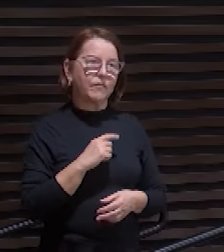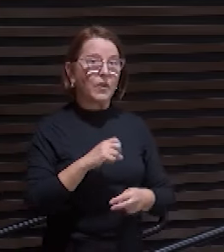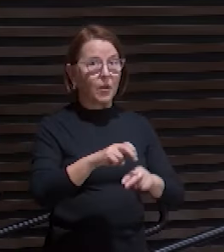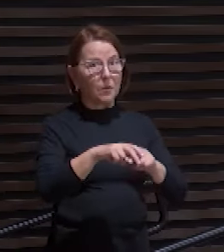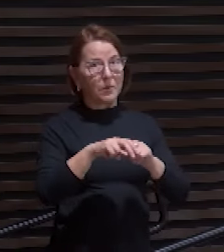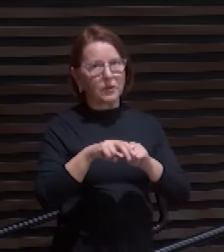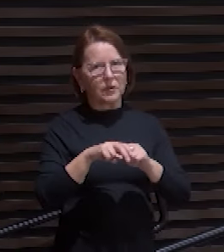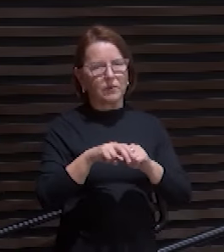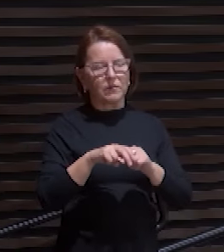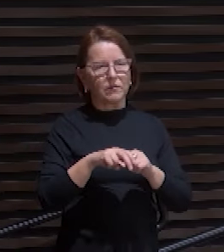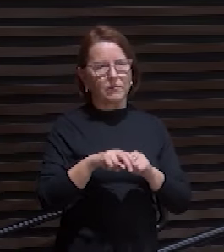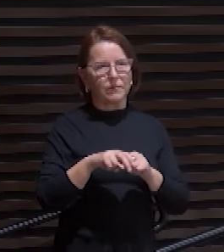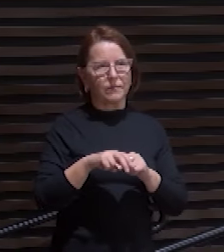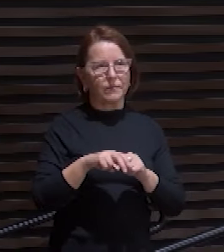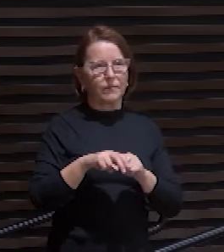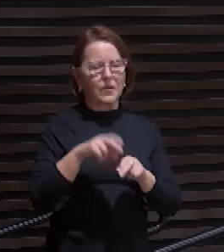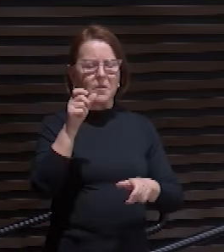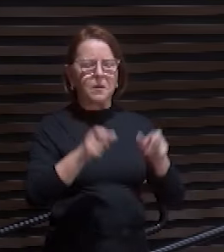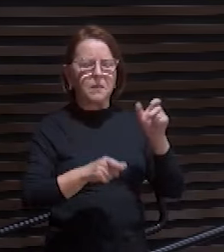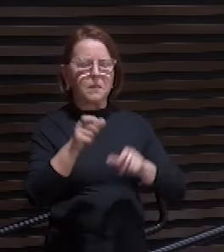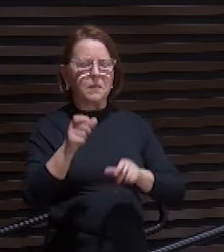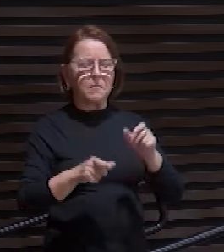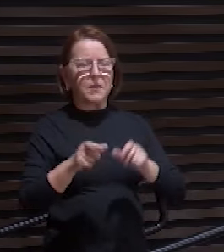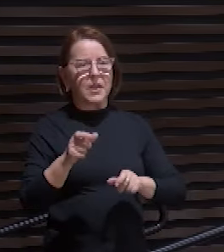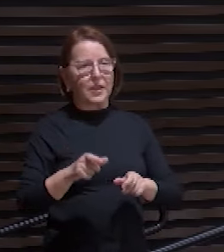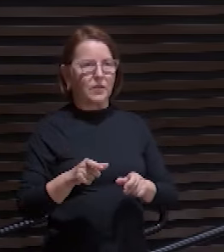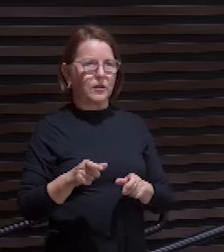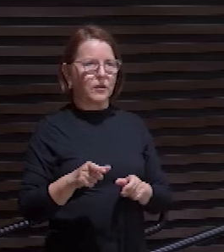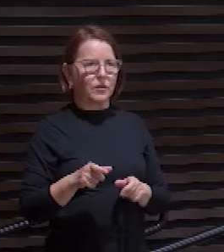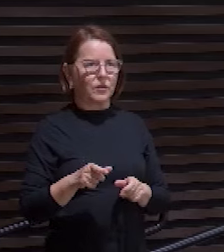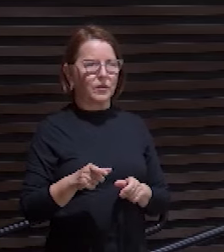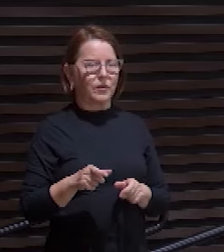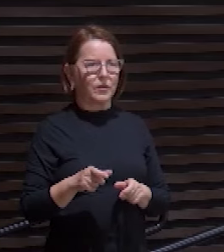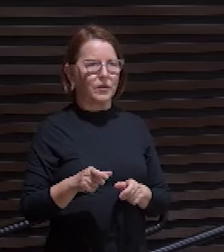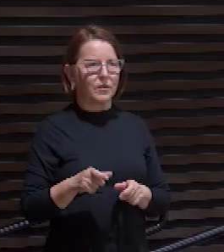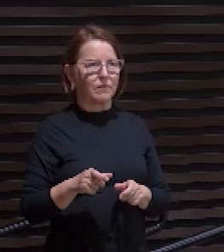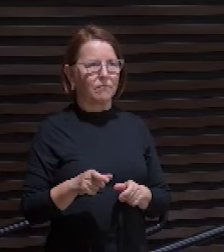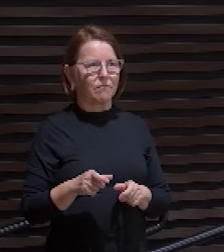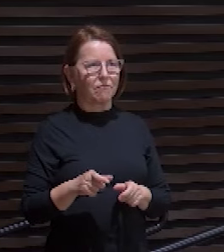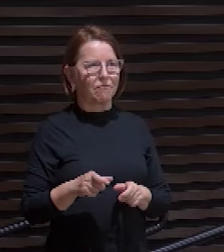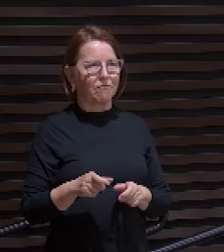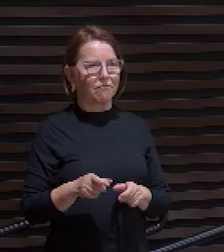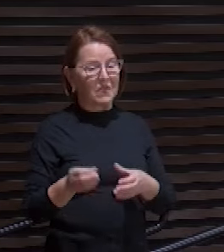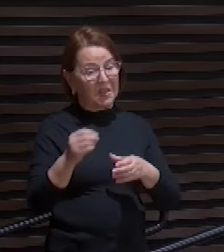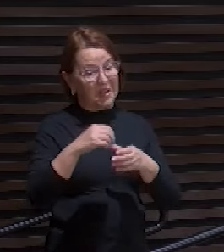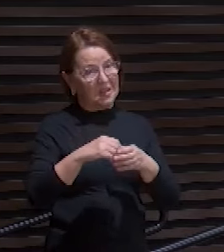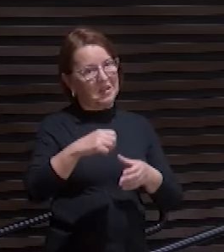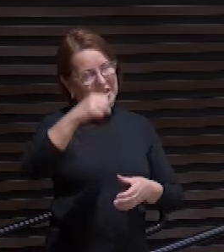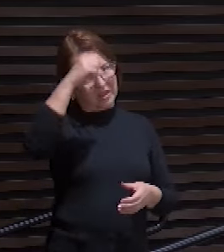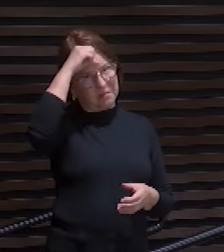de muitas pessoas entrarem em depressão. Preste atenção.